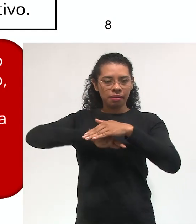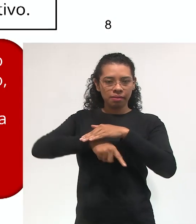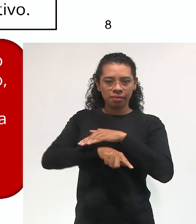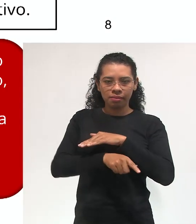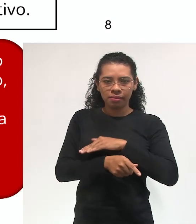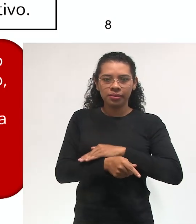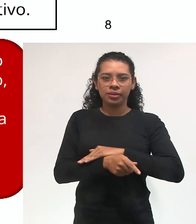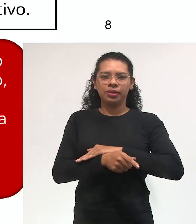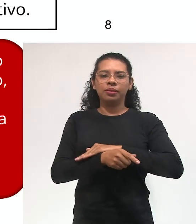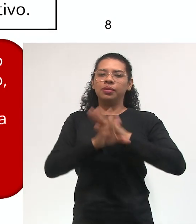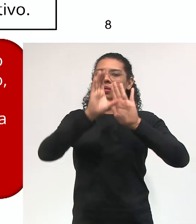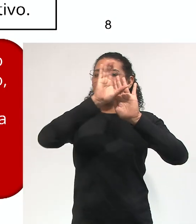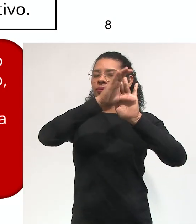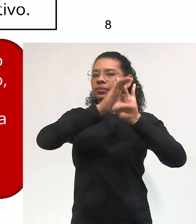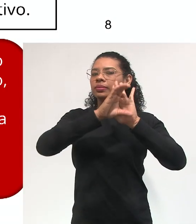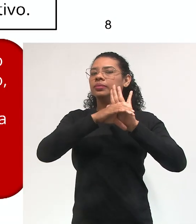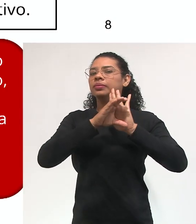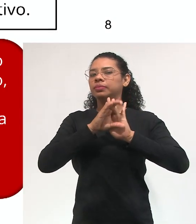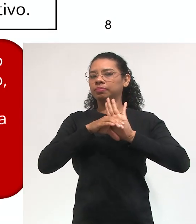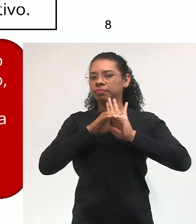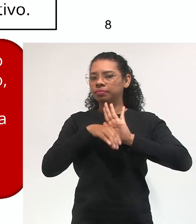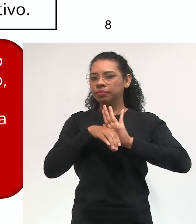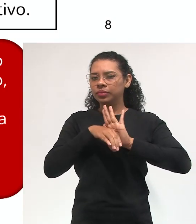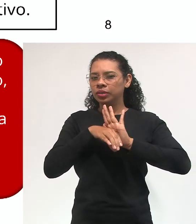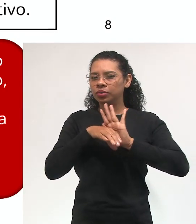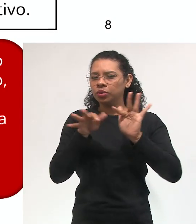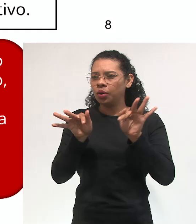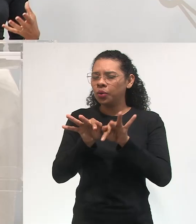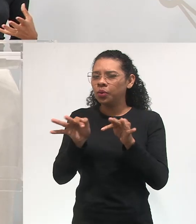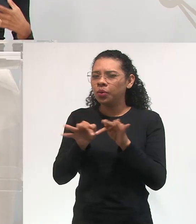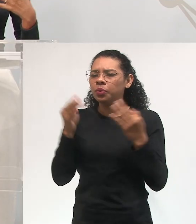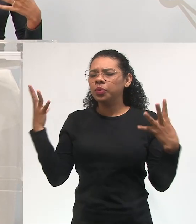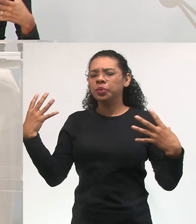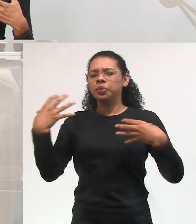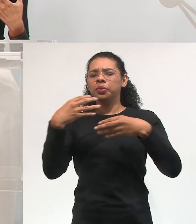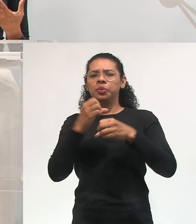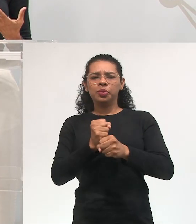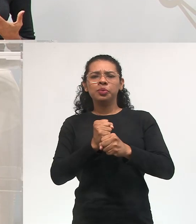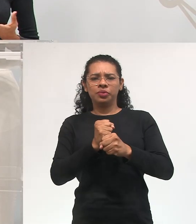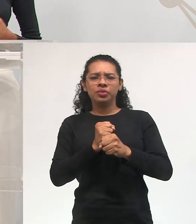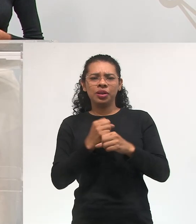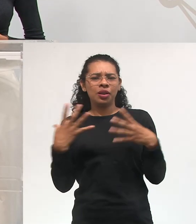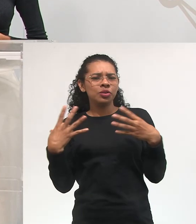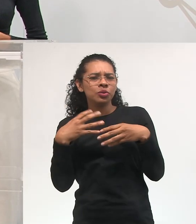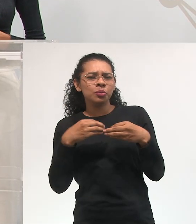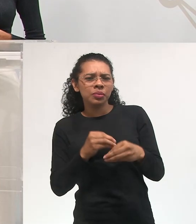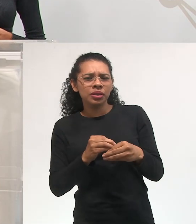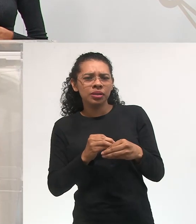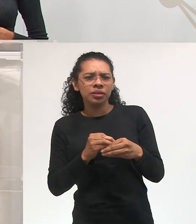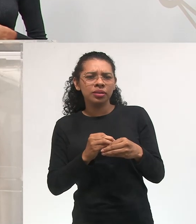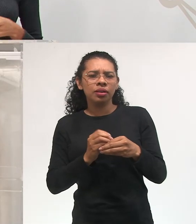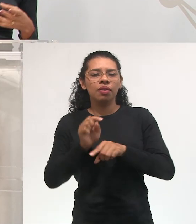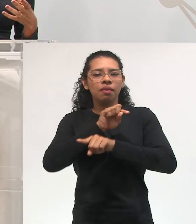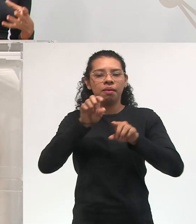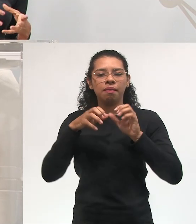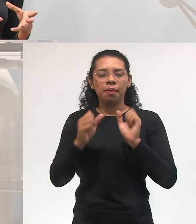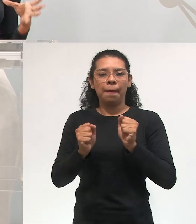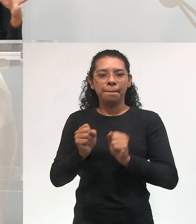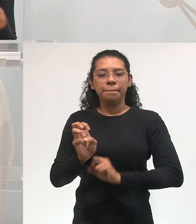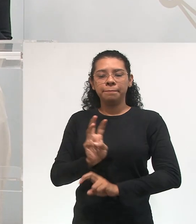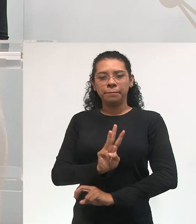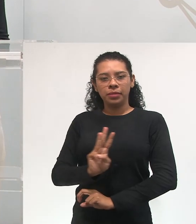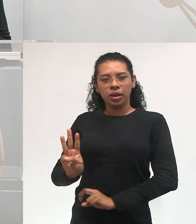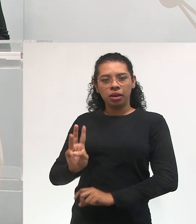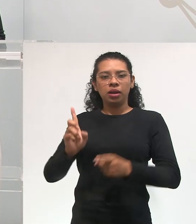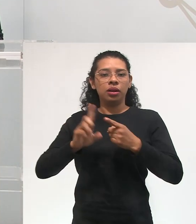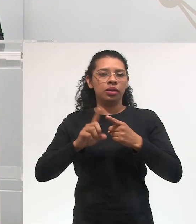aprofundar mais nesses conceitos que eu falei de forma muito superficial, né, de forma muito breve, você pode estar acessando